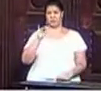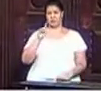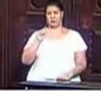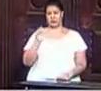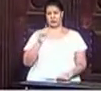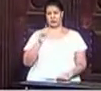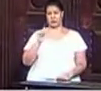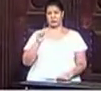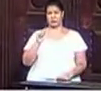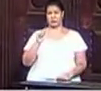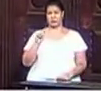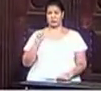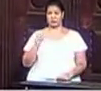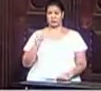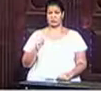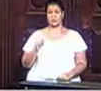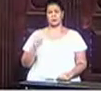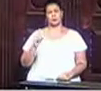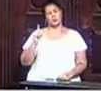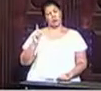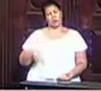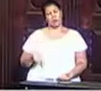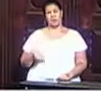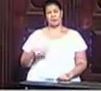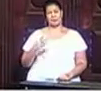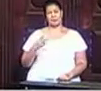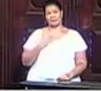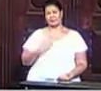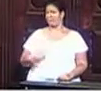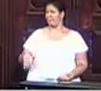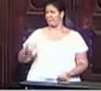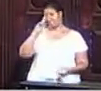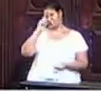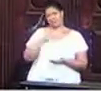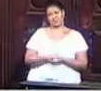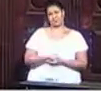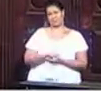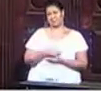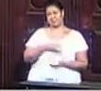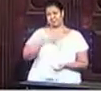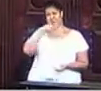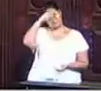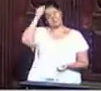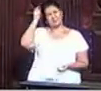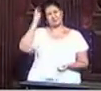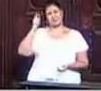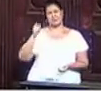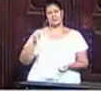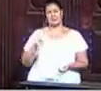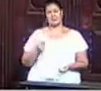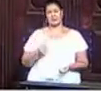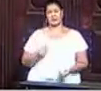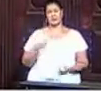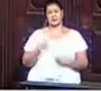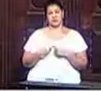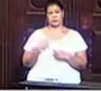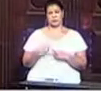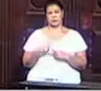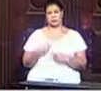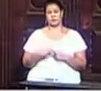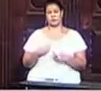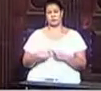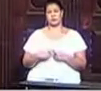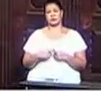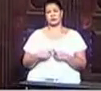esta atitude assim tomada pelo governo do Estado à sorrelfa, sorrateiramente, publicando